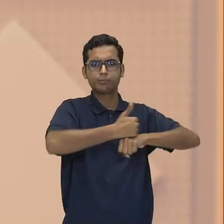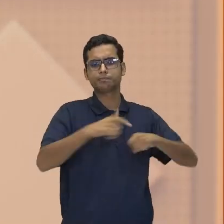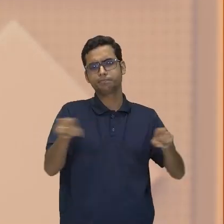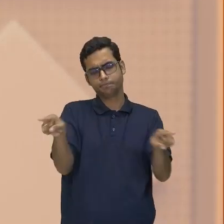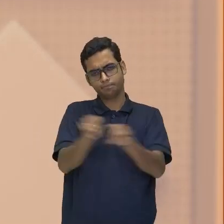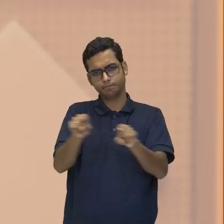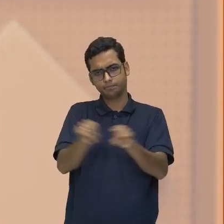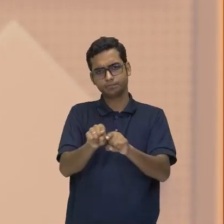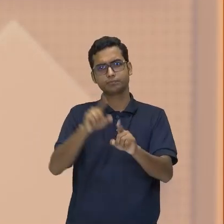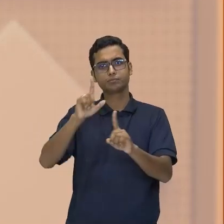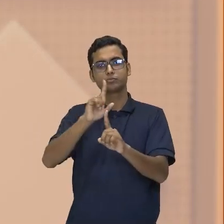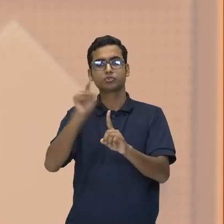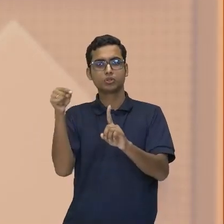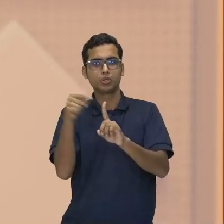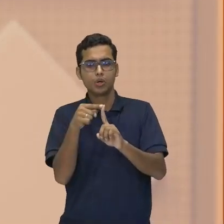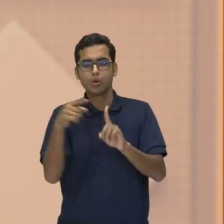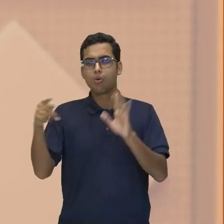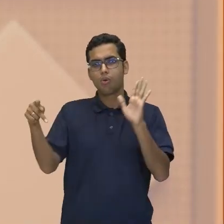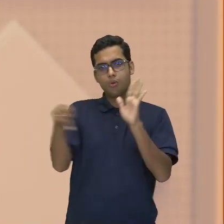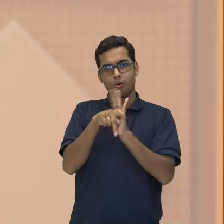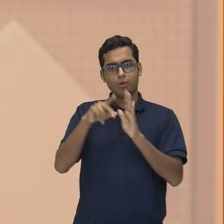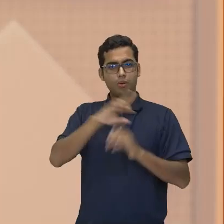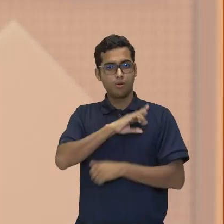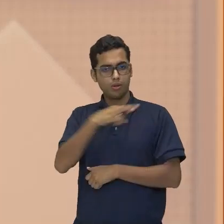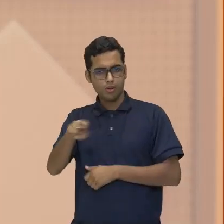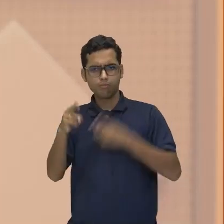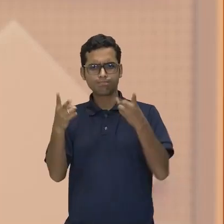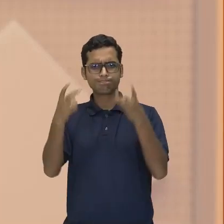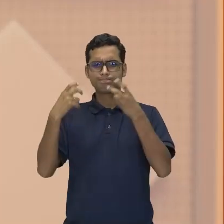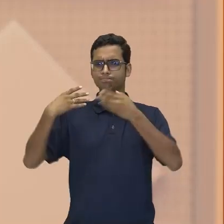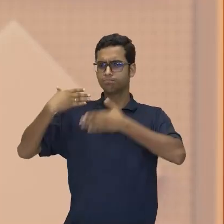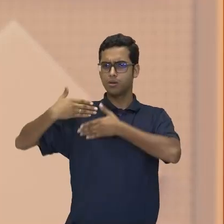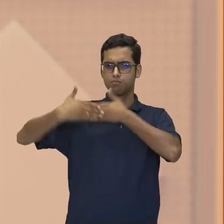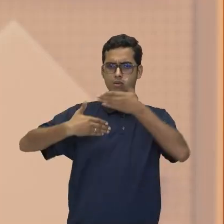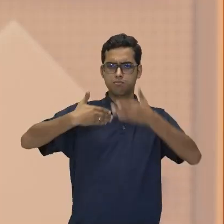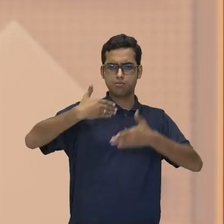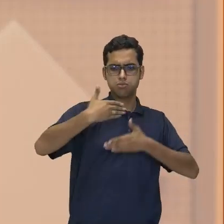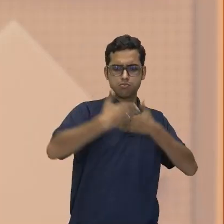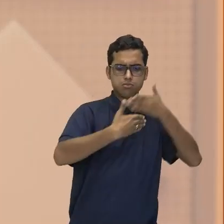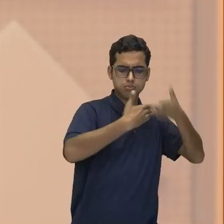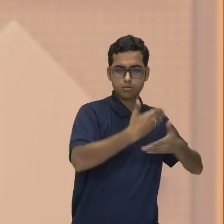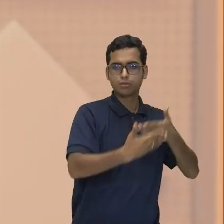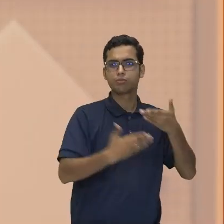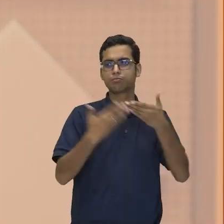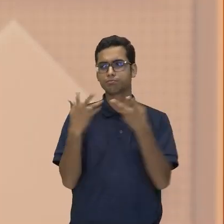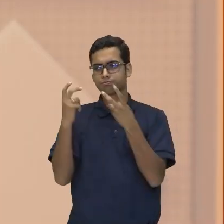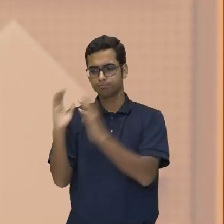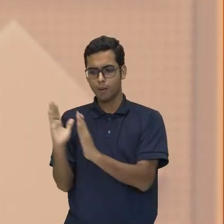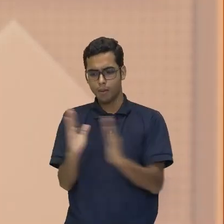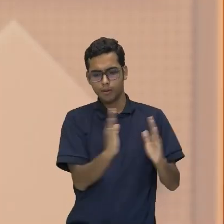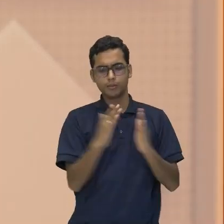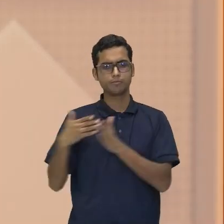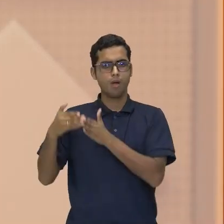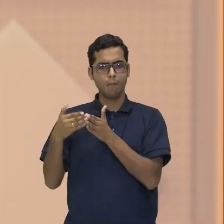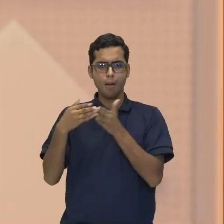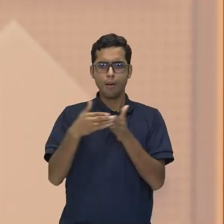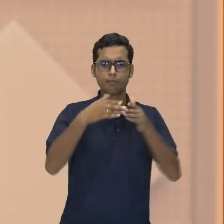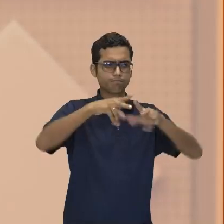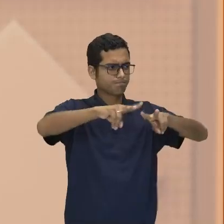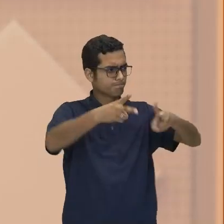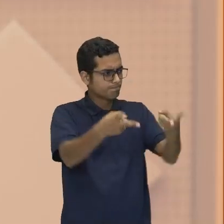na região. Então, percebam como paulatinamente vai haver a partir dessas expedições, um